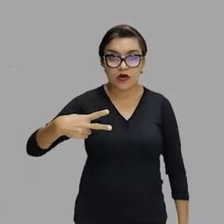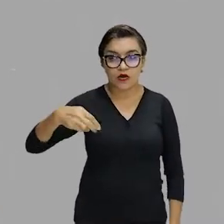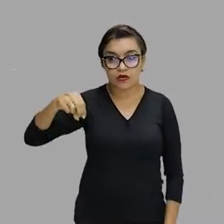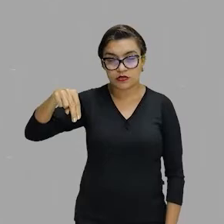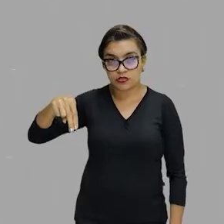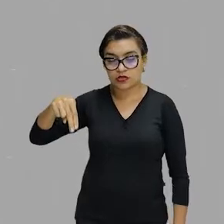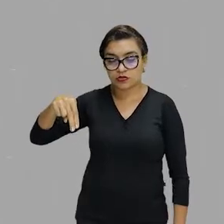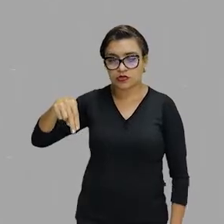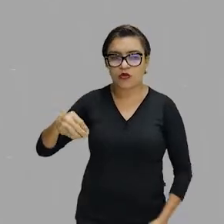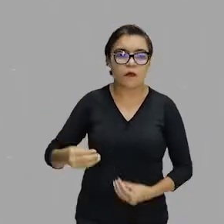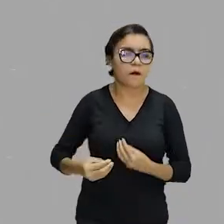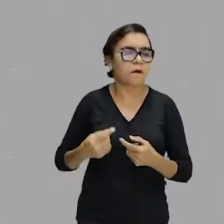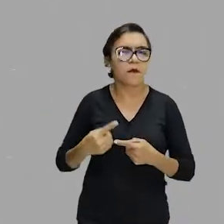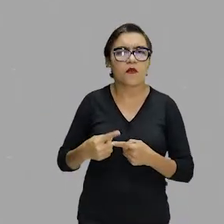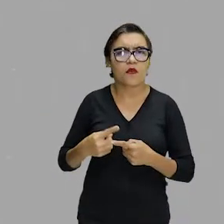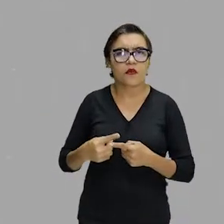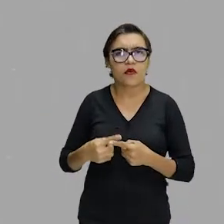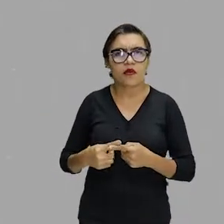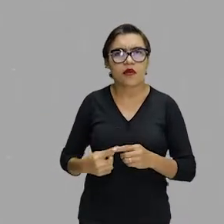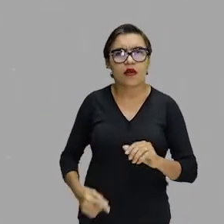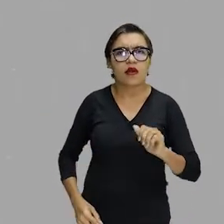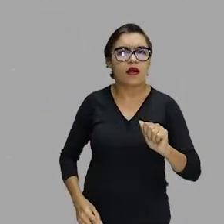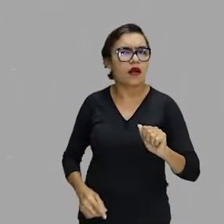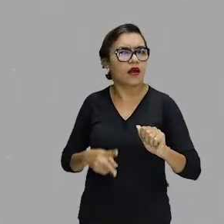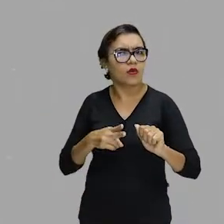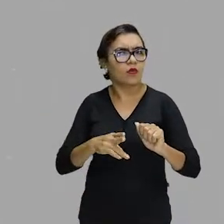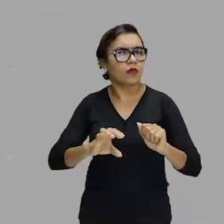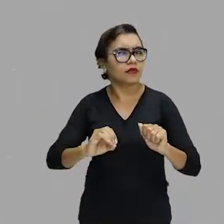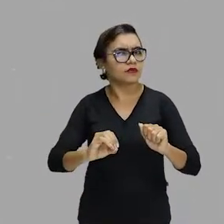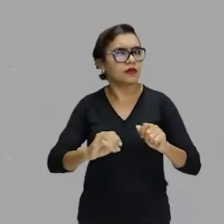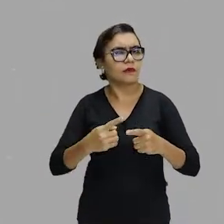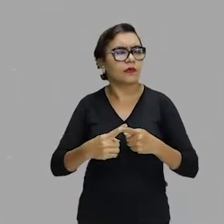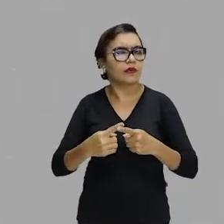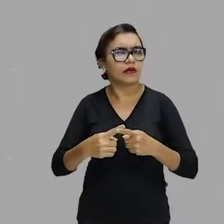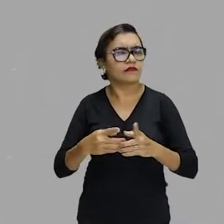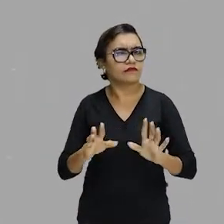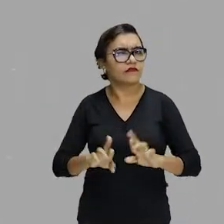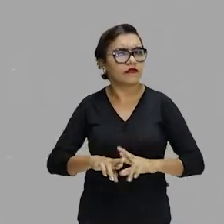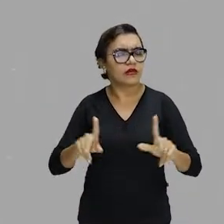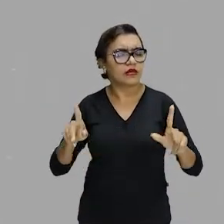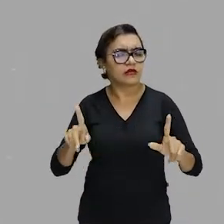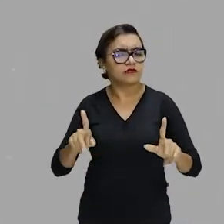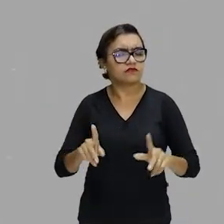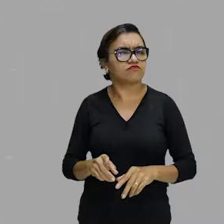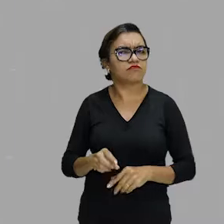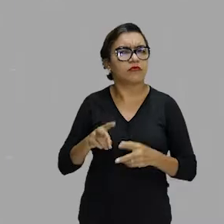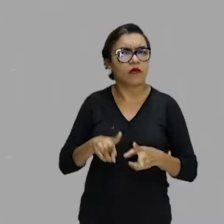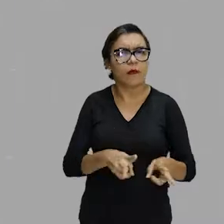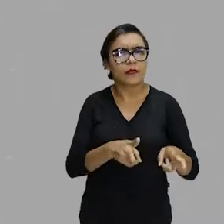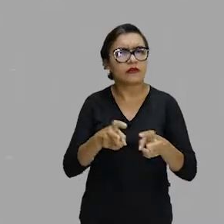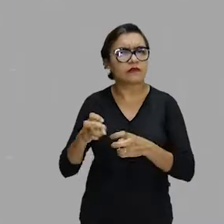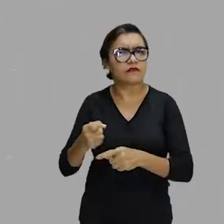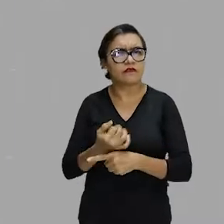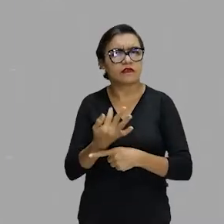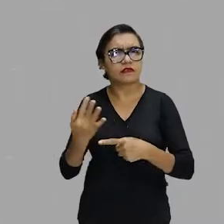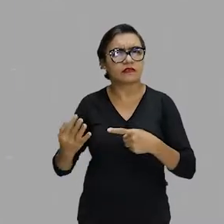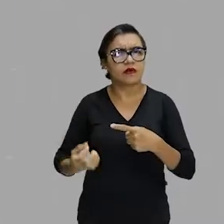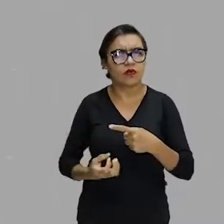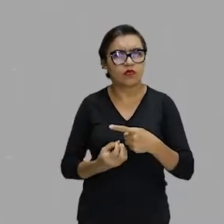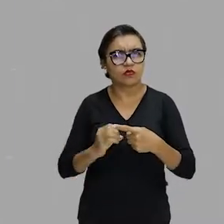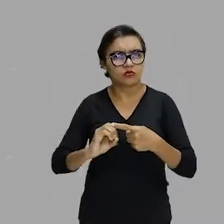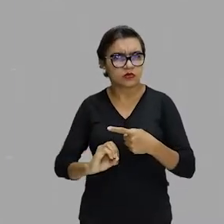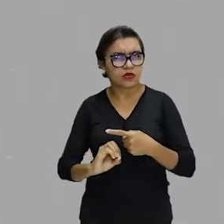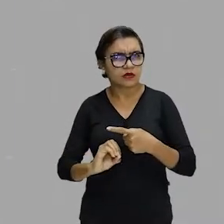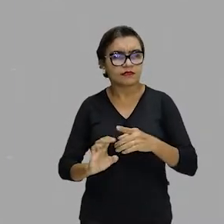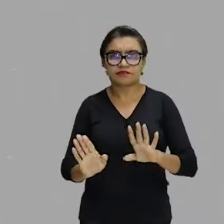n. Porque mesmo que A não pode ser zero, gente, você olha ali, é uma fração. Será que existe fração com denominador zero?